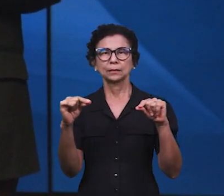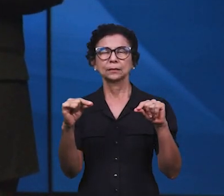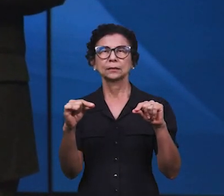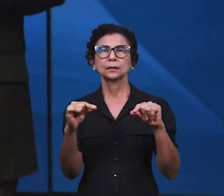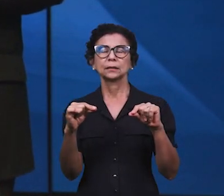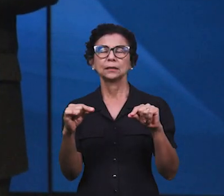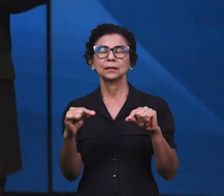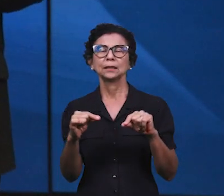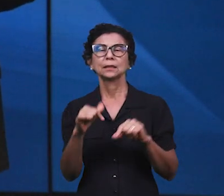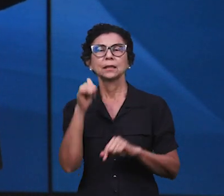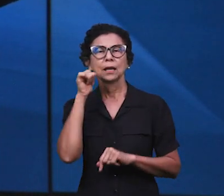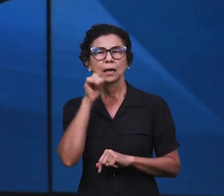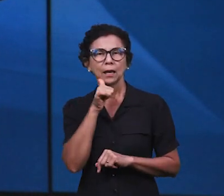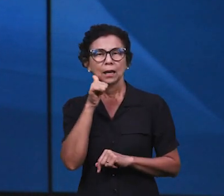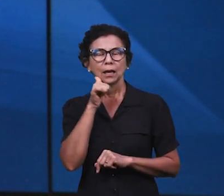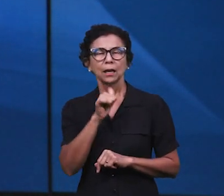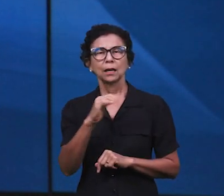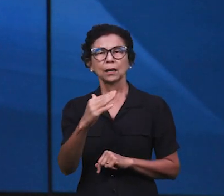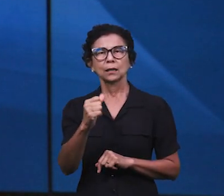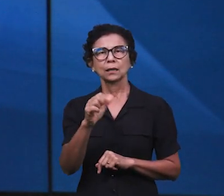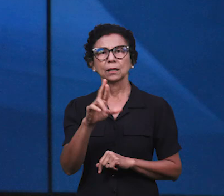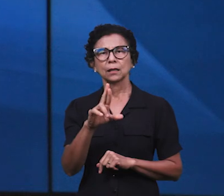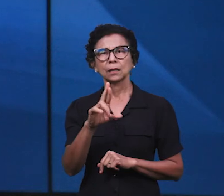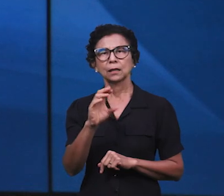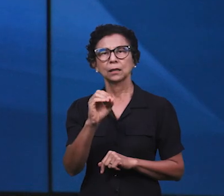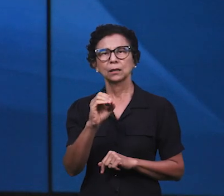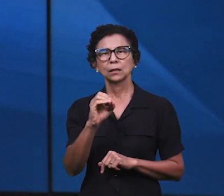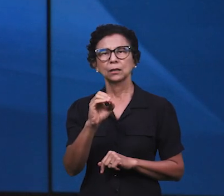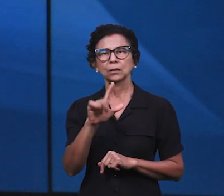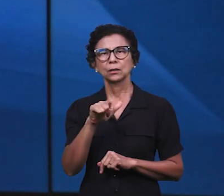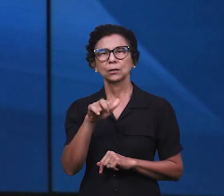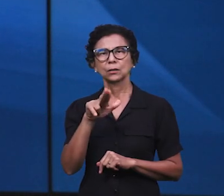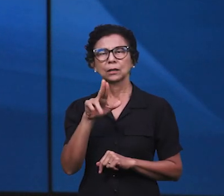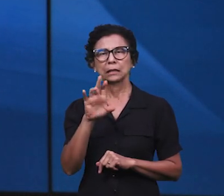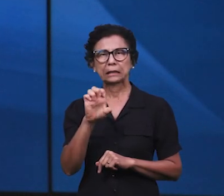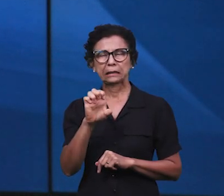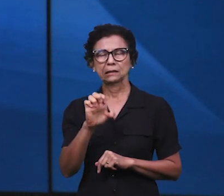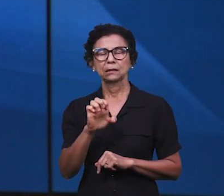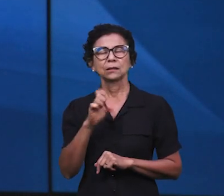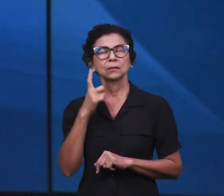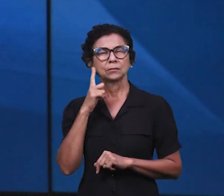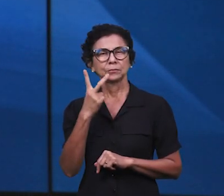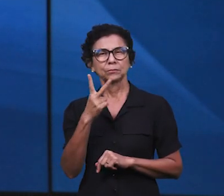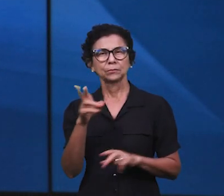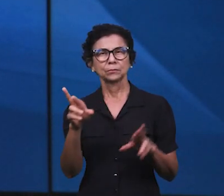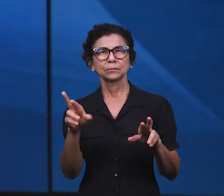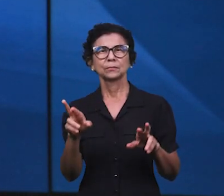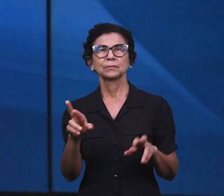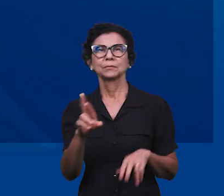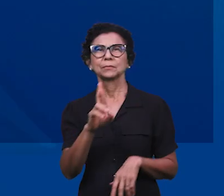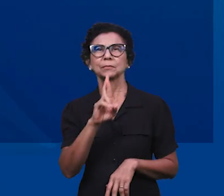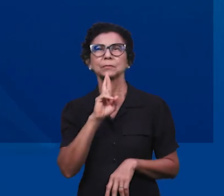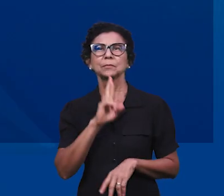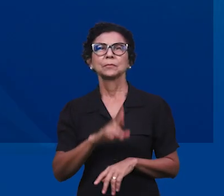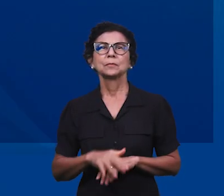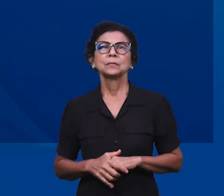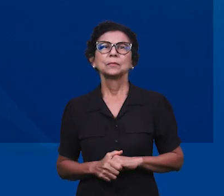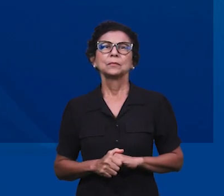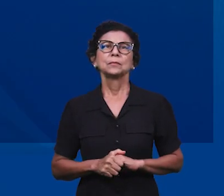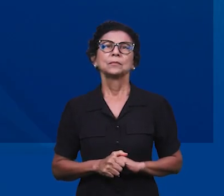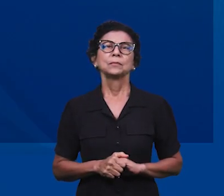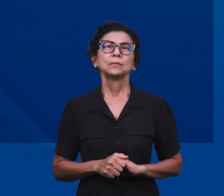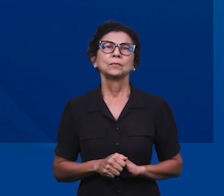Brasília, a Caroline vai nos dar também uma resposta do grupo de acessibilidade. Vamos às 2 respostas em sequência.